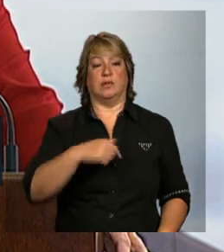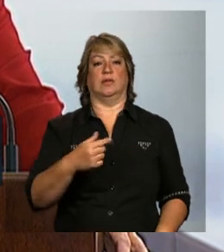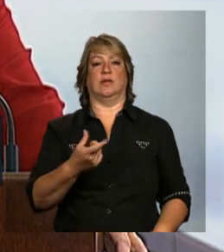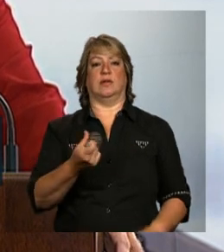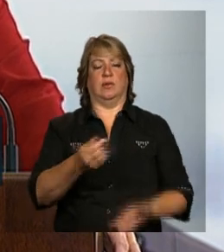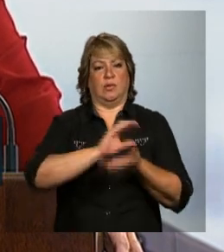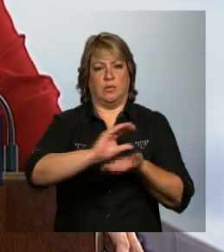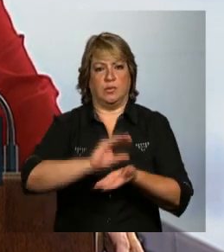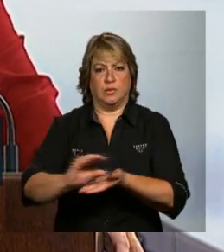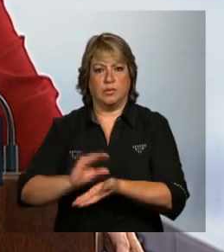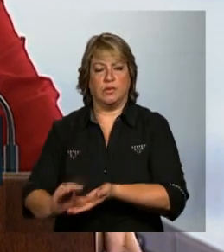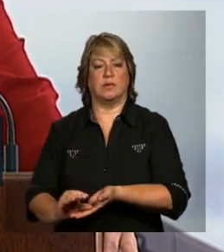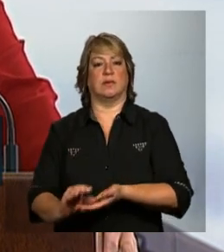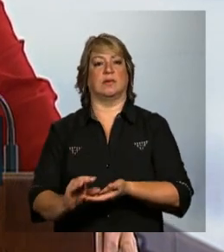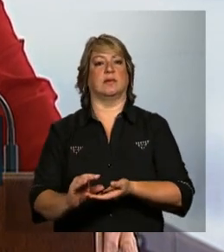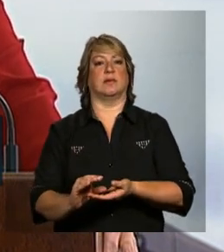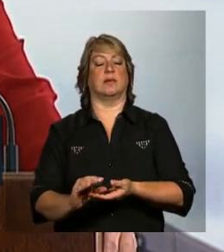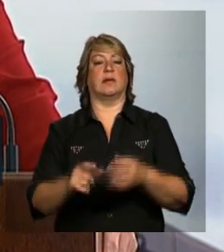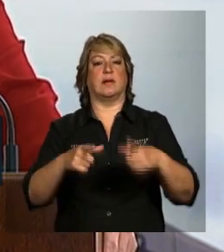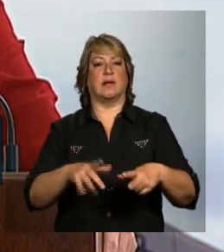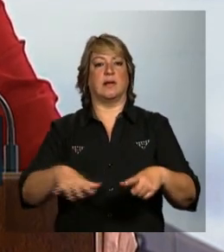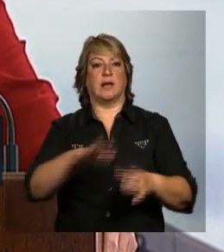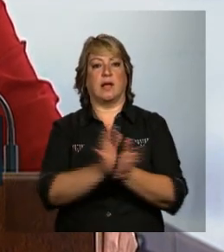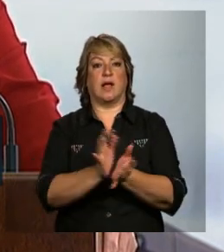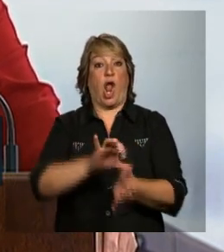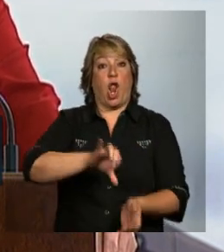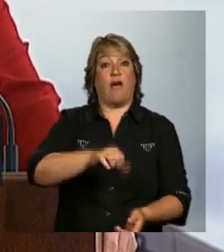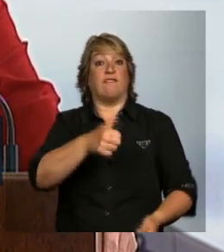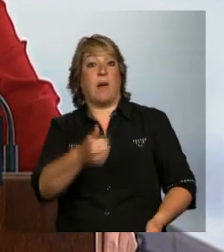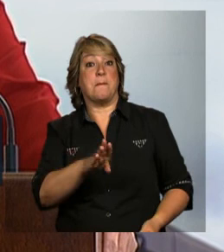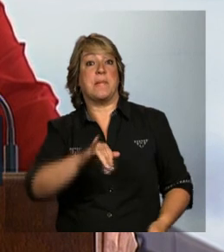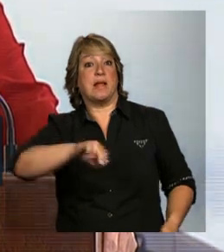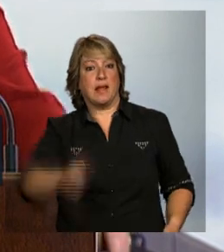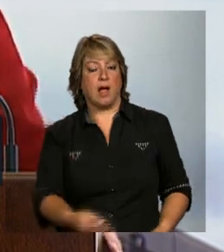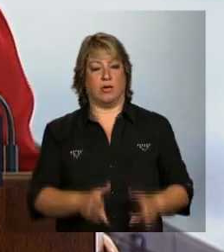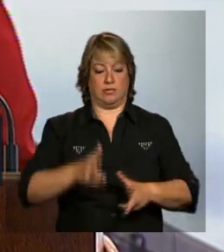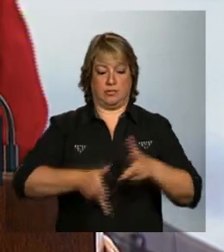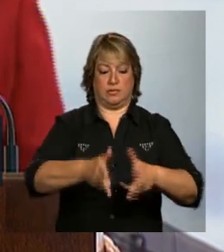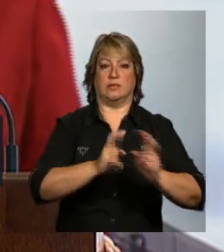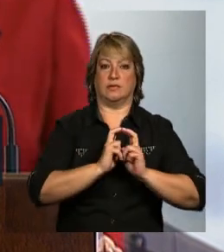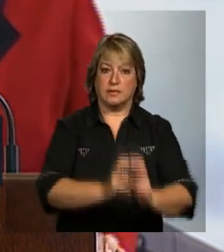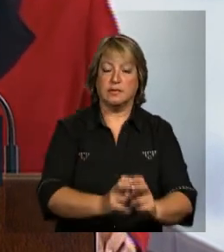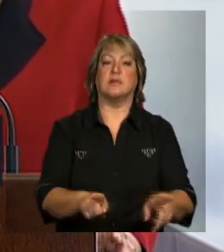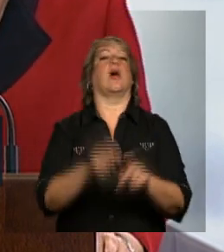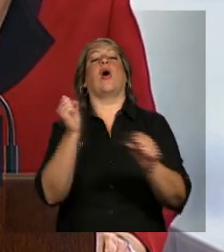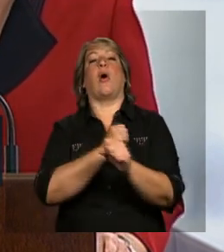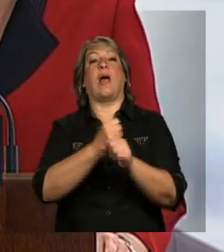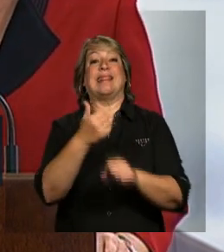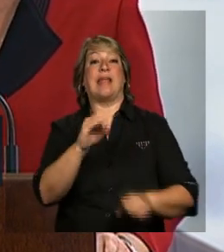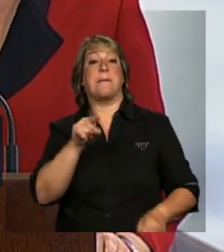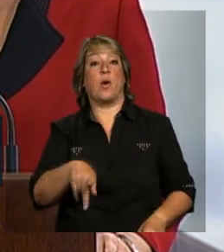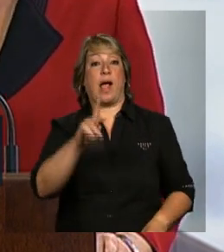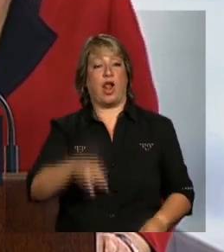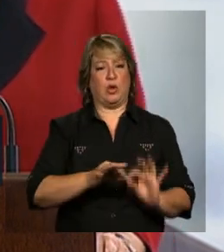investimentos na dos 91 milhões nas ferrovias construindo